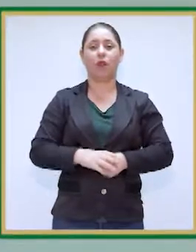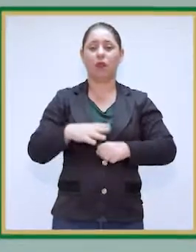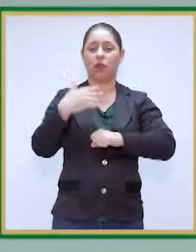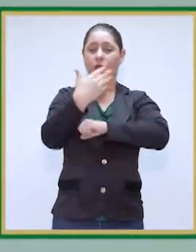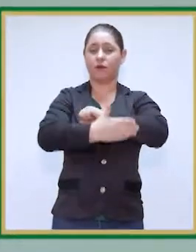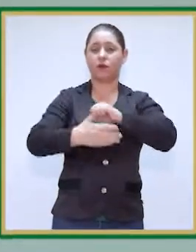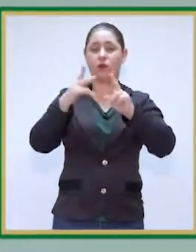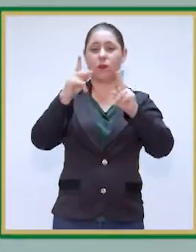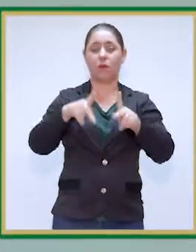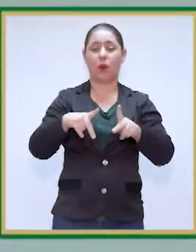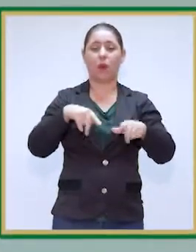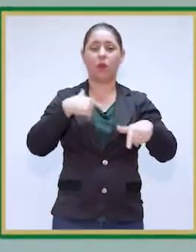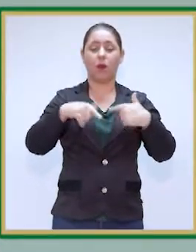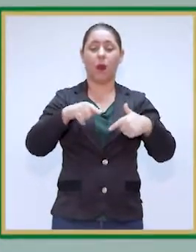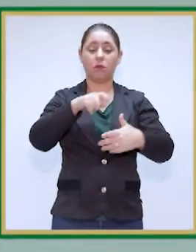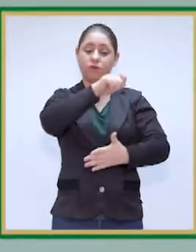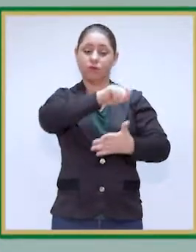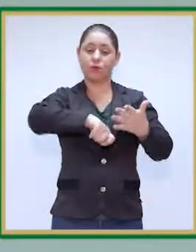execução penal.